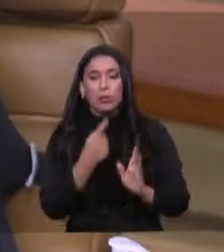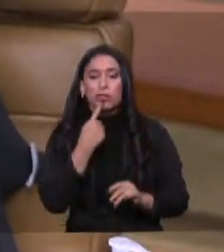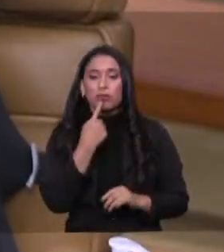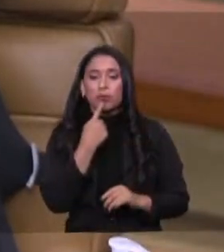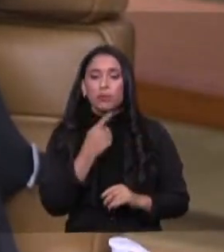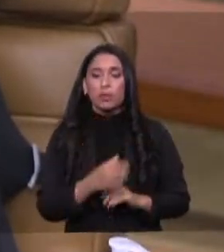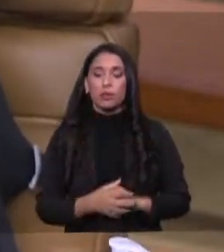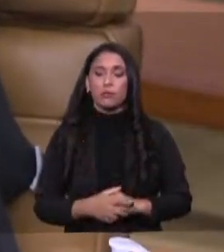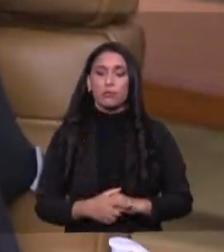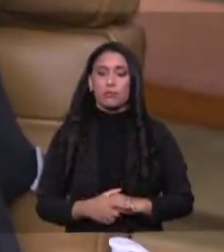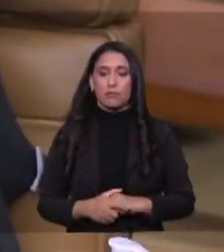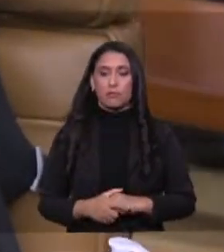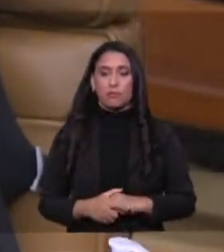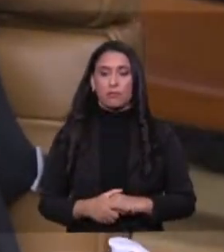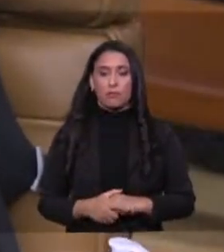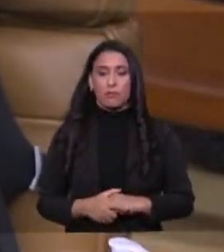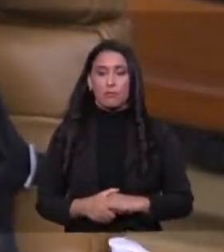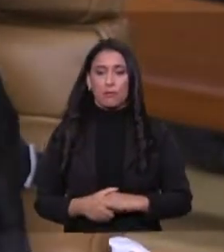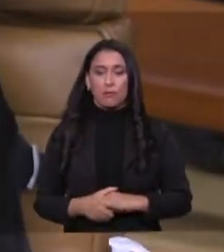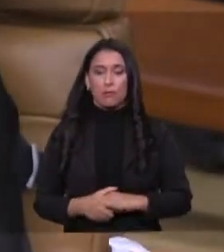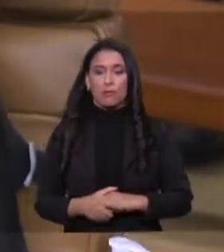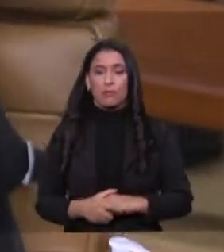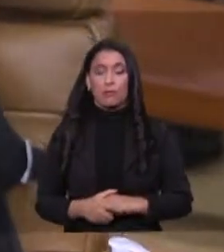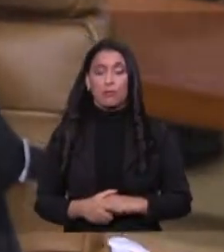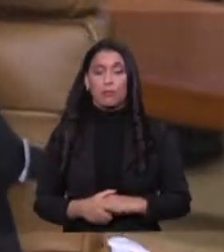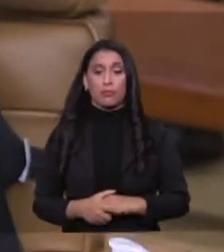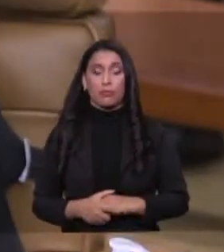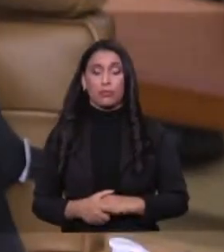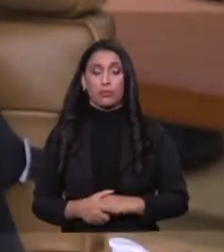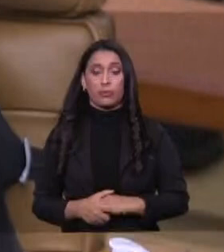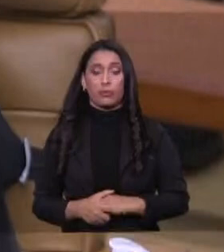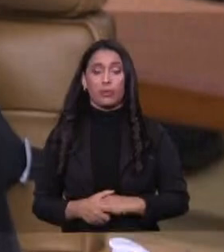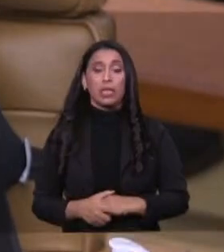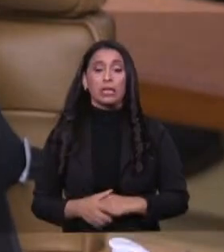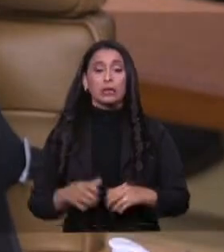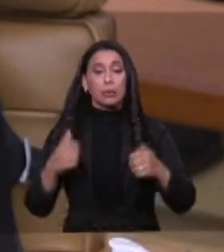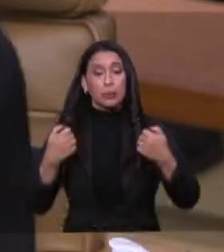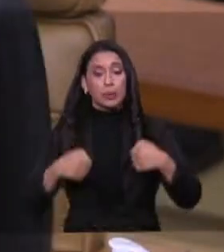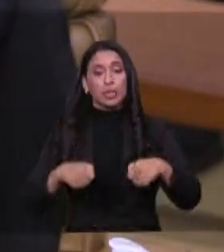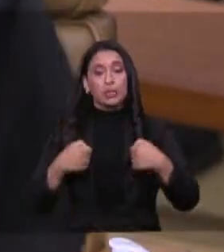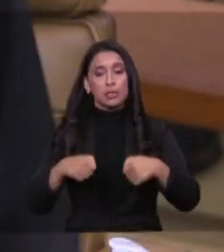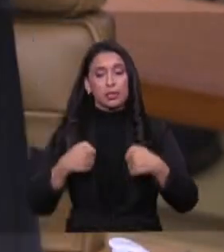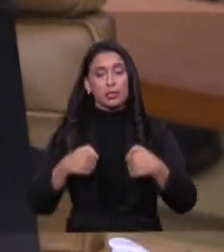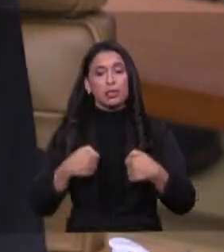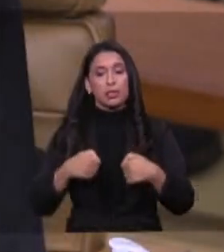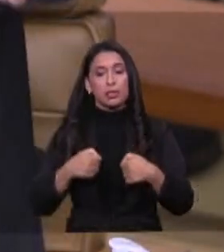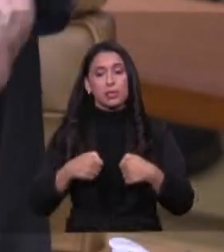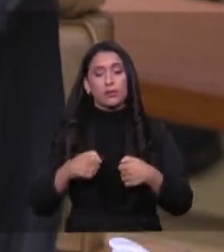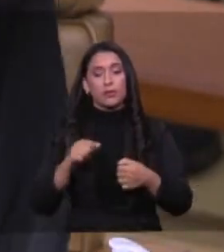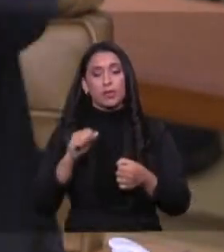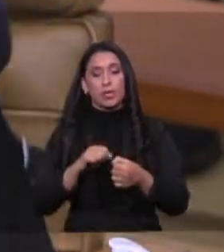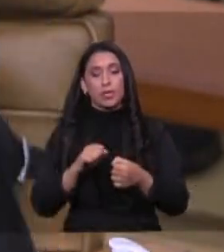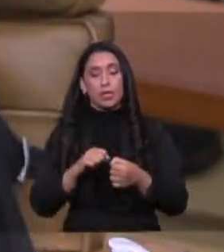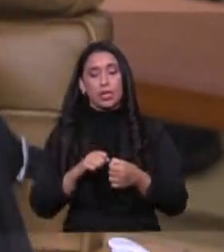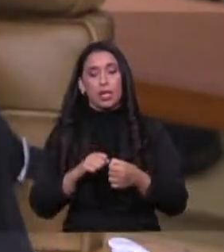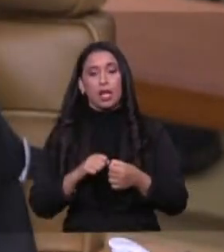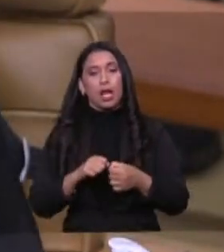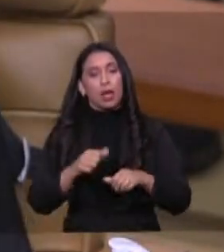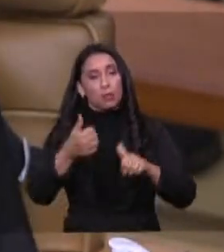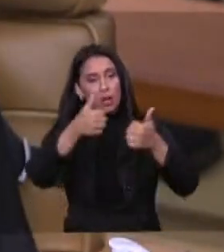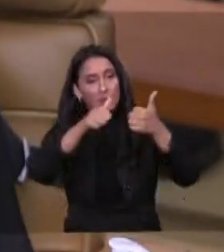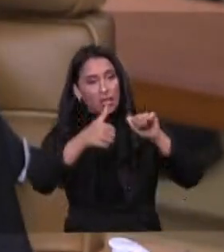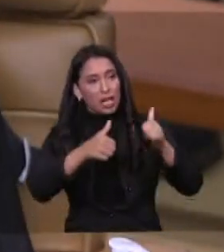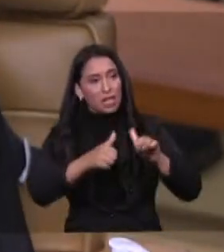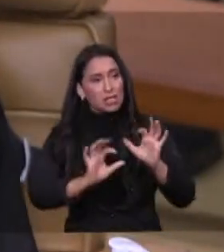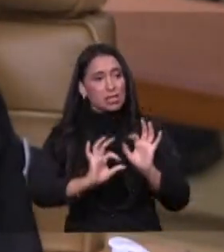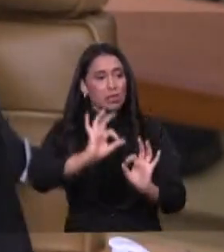apresenta um papel com alguns desenhos. Há uma demanda para que se faça um